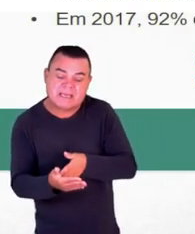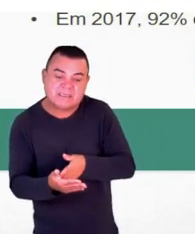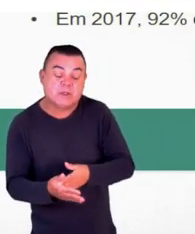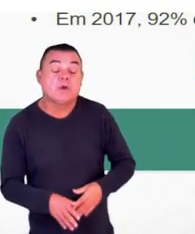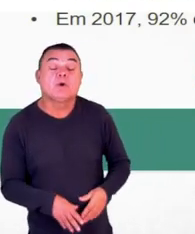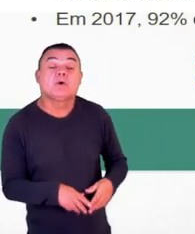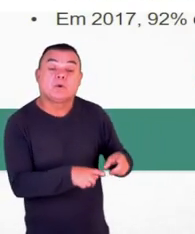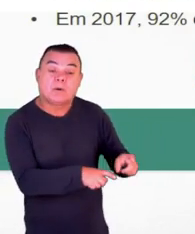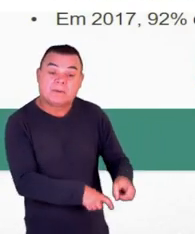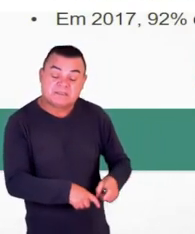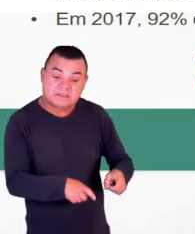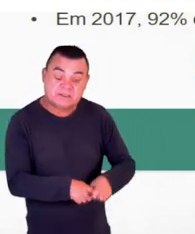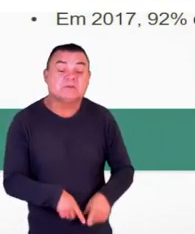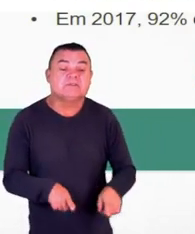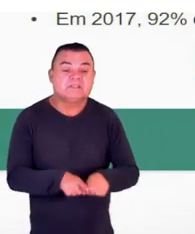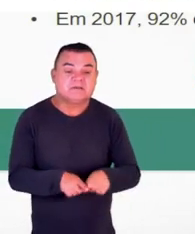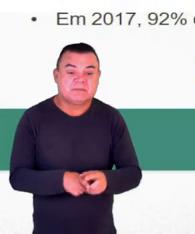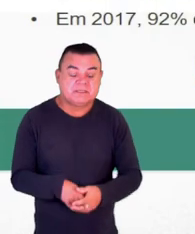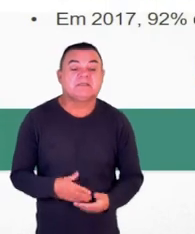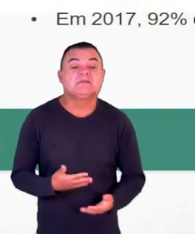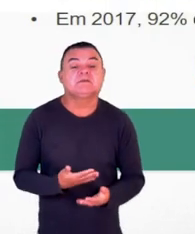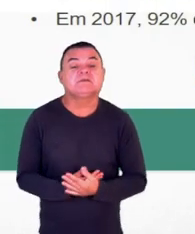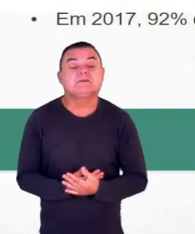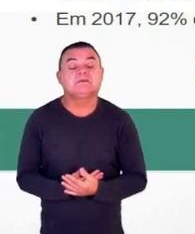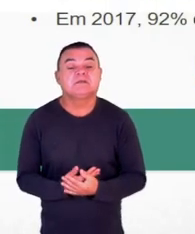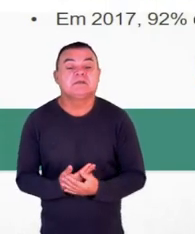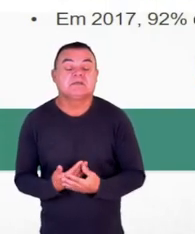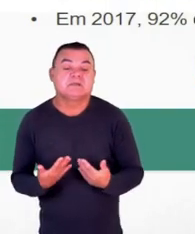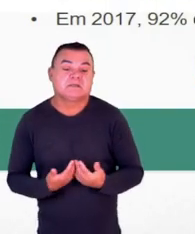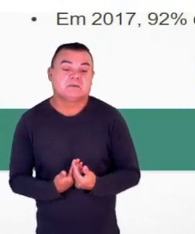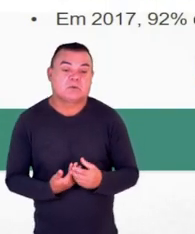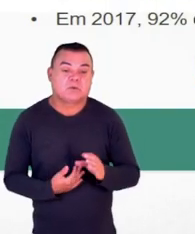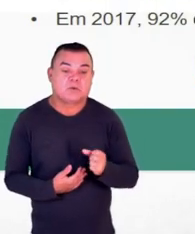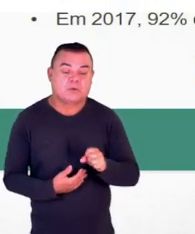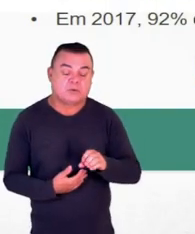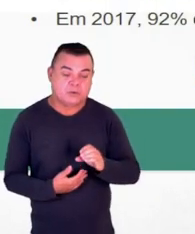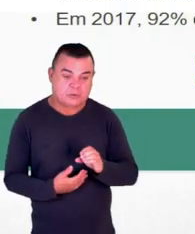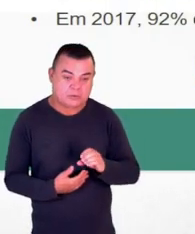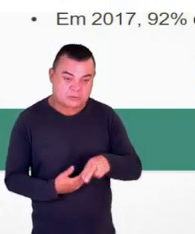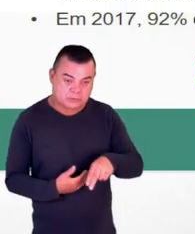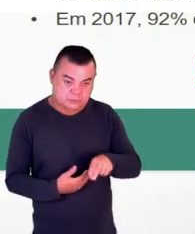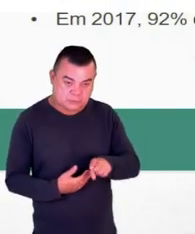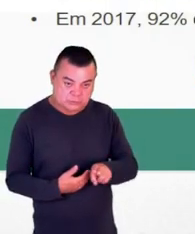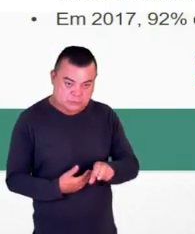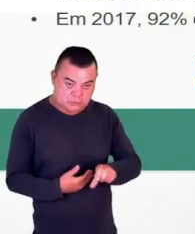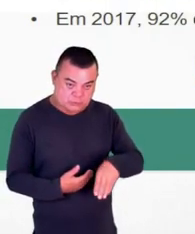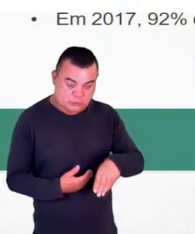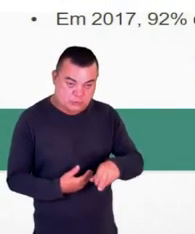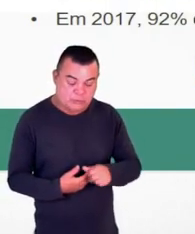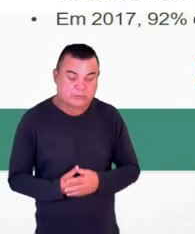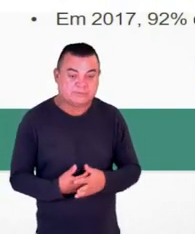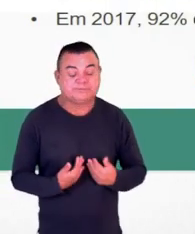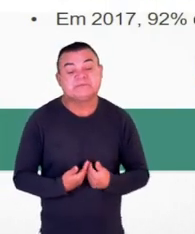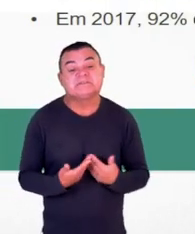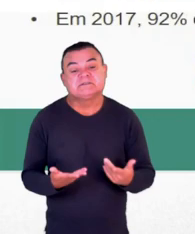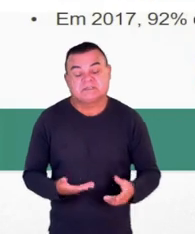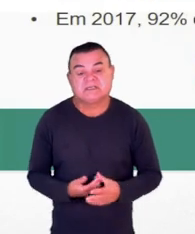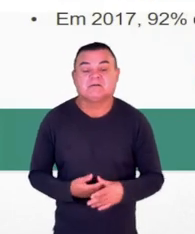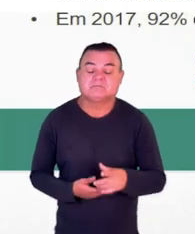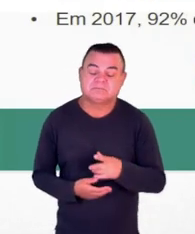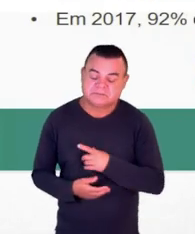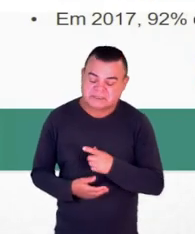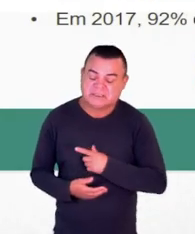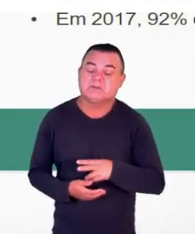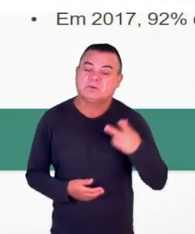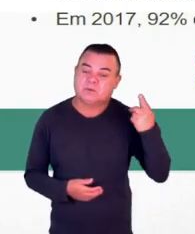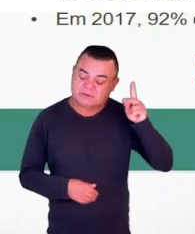eh transgênicos né então assim e a gente tá caminhando na contramão de países que estão preocupados com a sua saúde